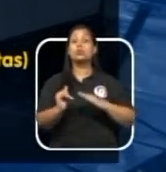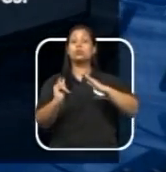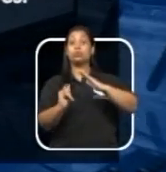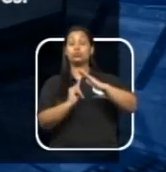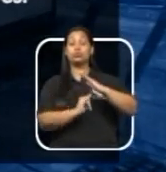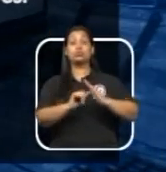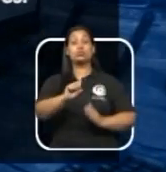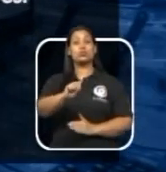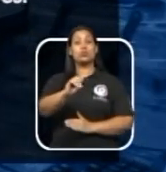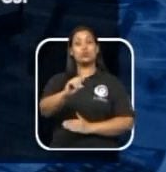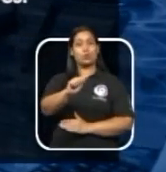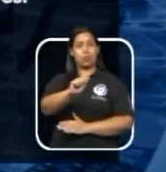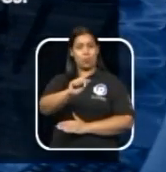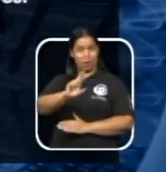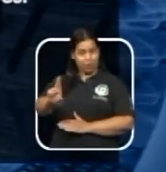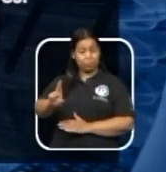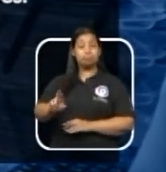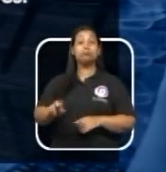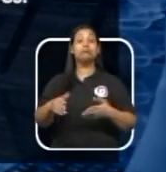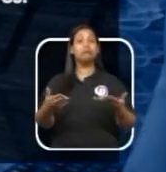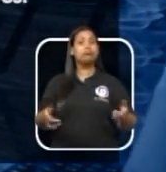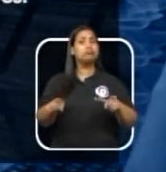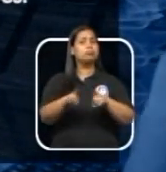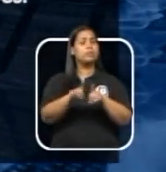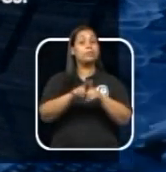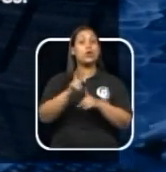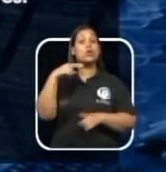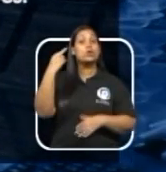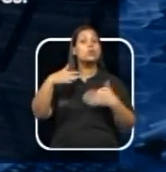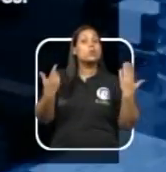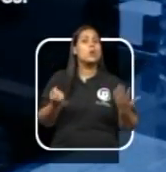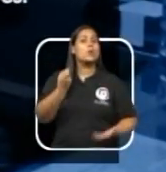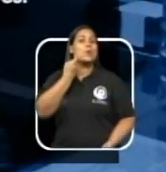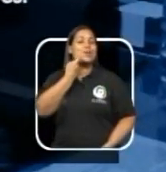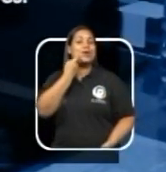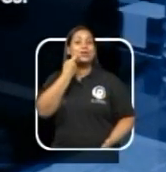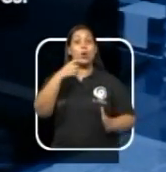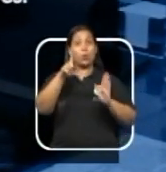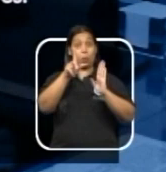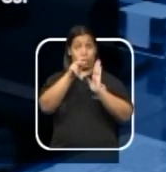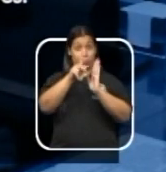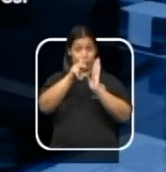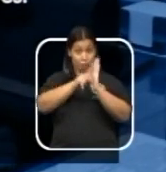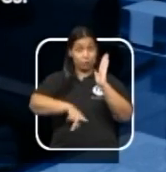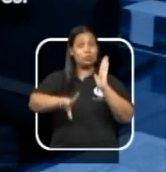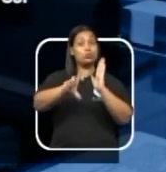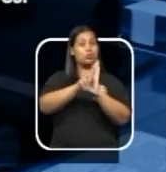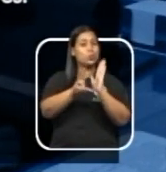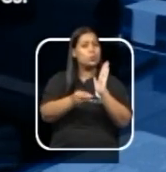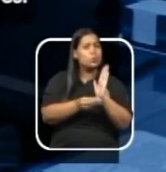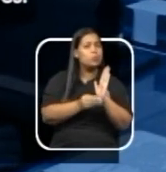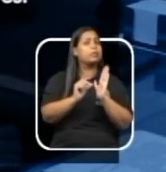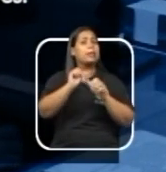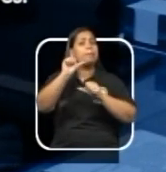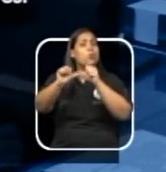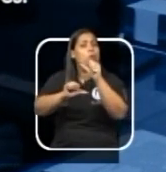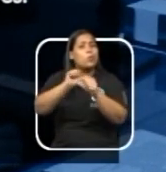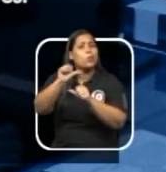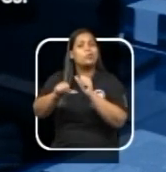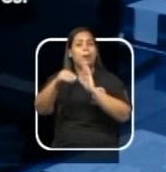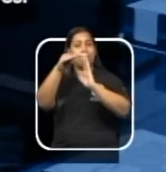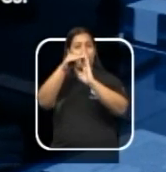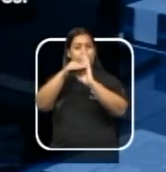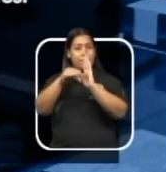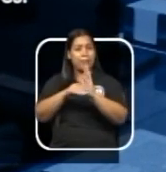SOAR. O vereador Celso Peixão apresentou projeto de lei complementar que altera o Código de Obras e Edificações.